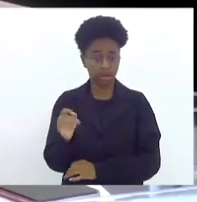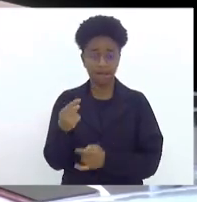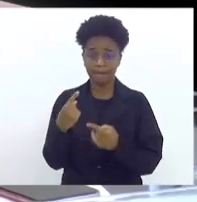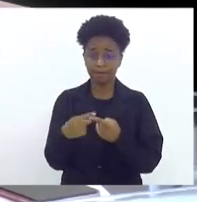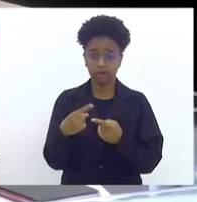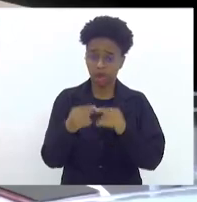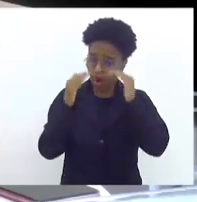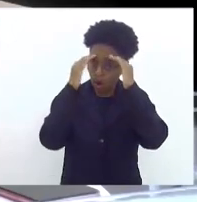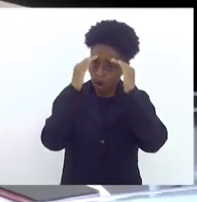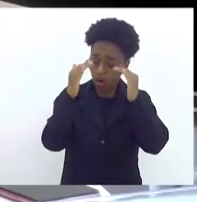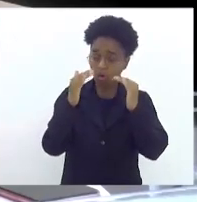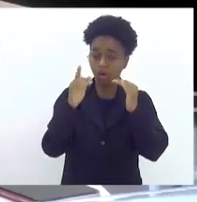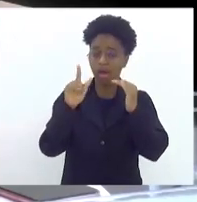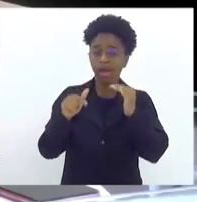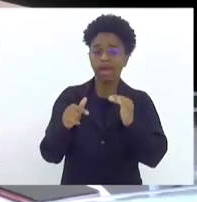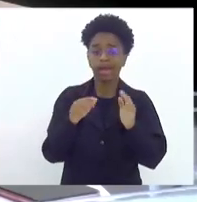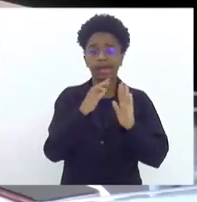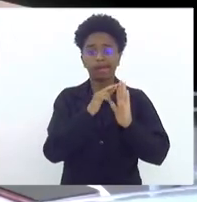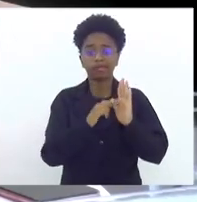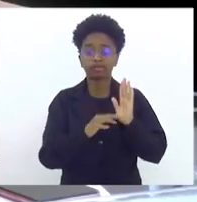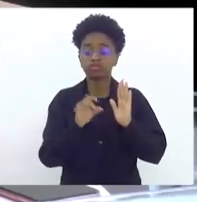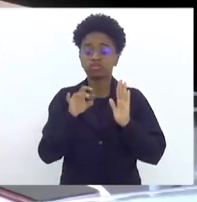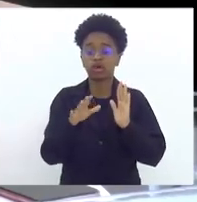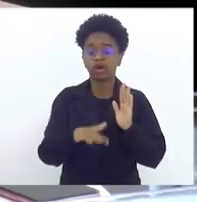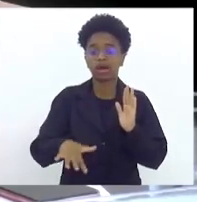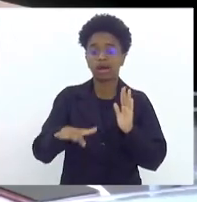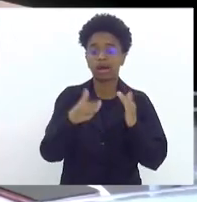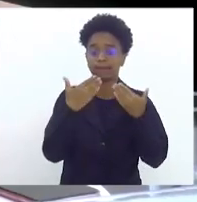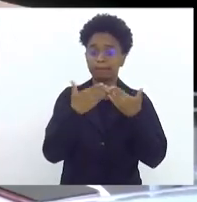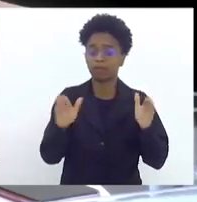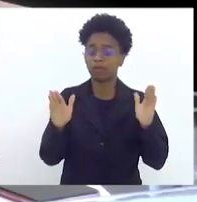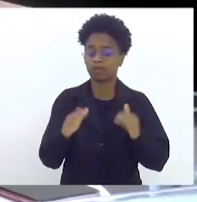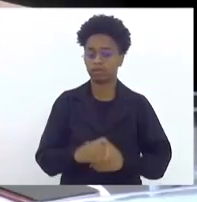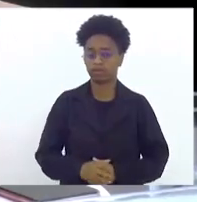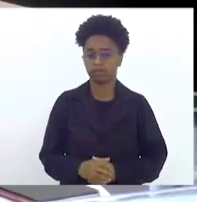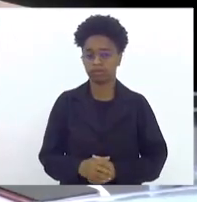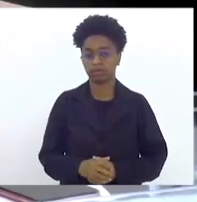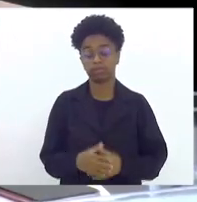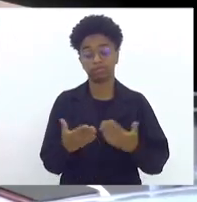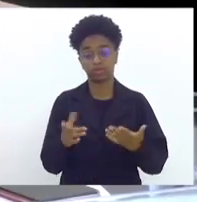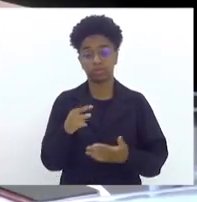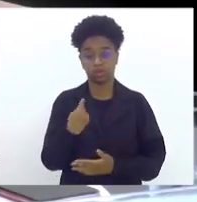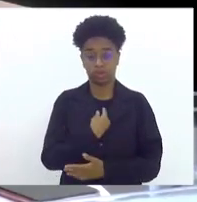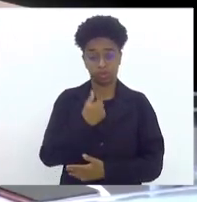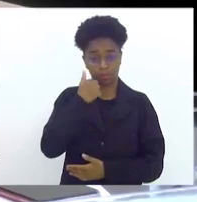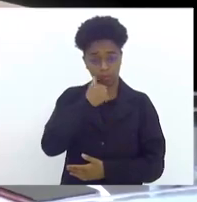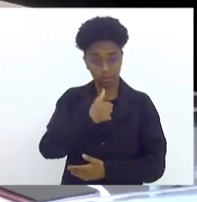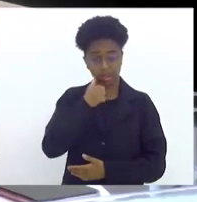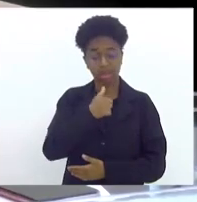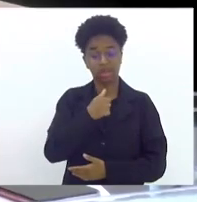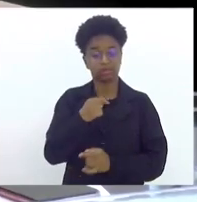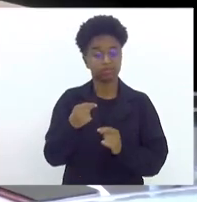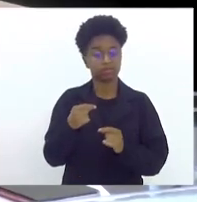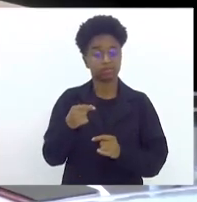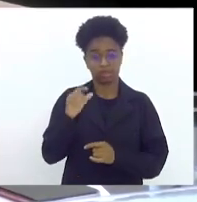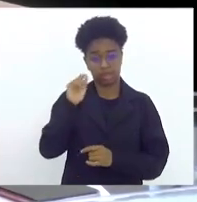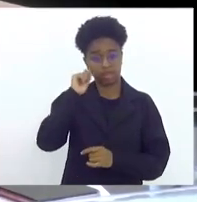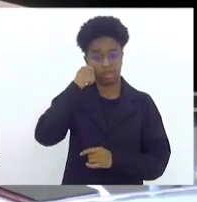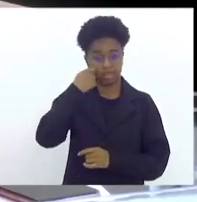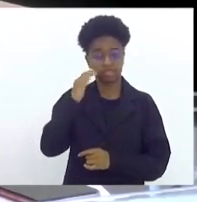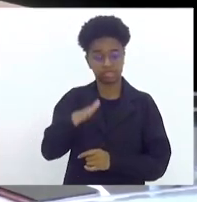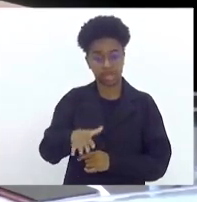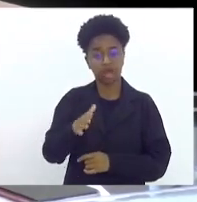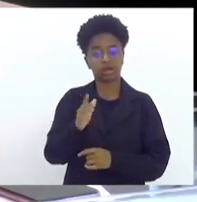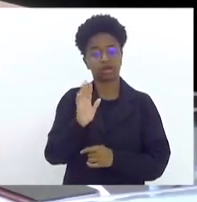algo é um código que se conforma no espaço público embora nós mulheres racializadas já ocupemos o espaço público